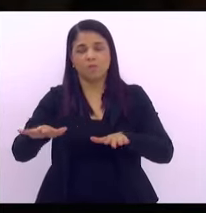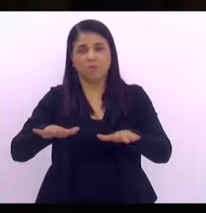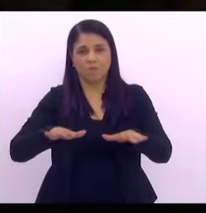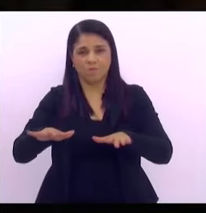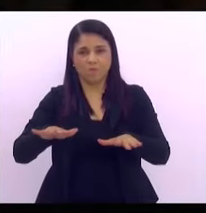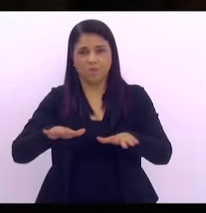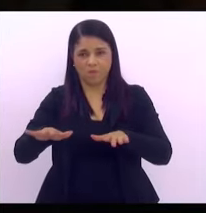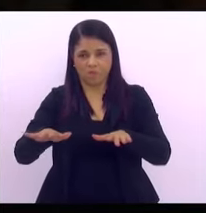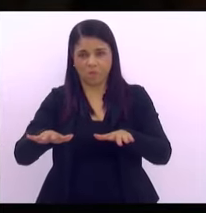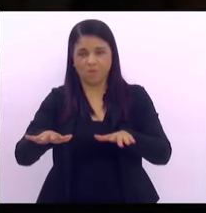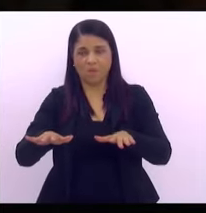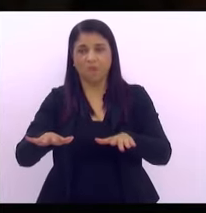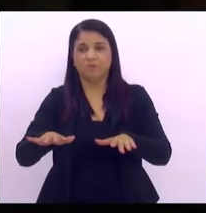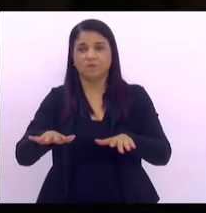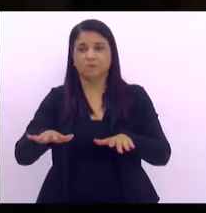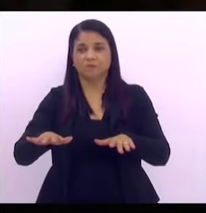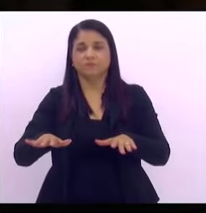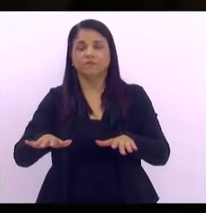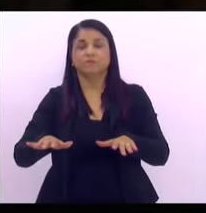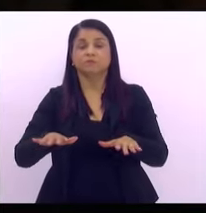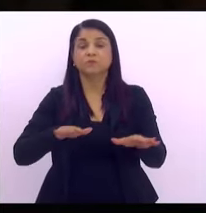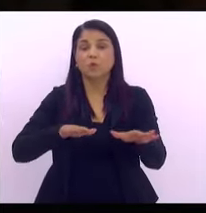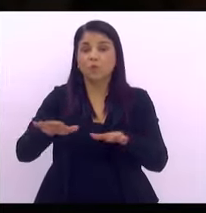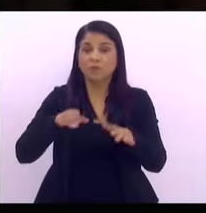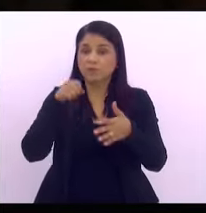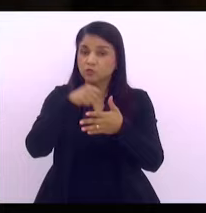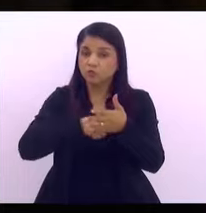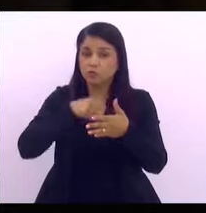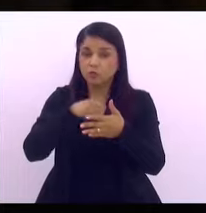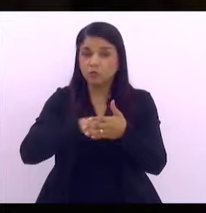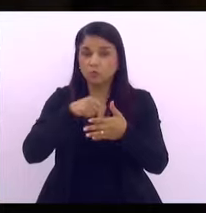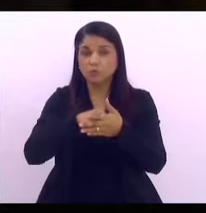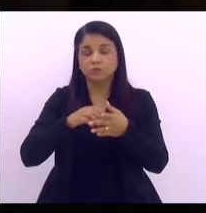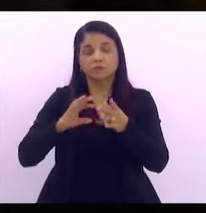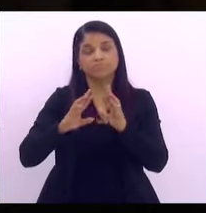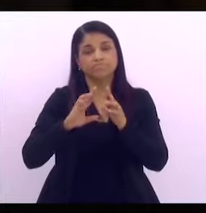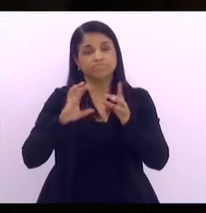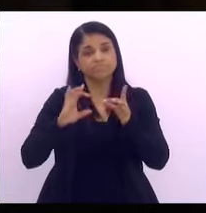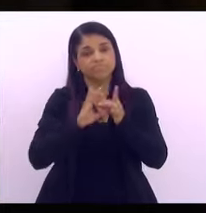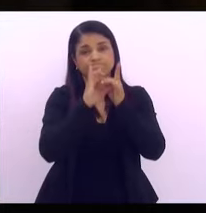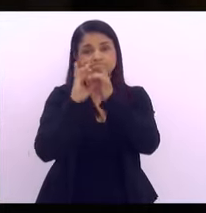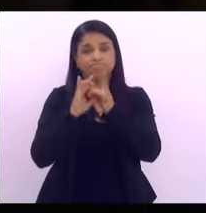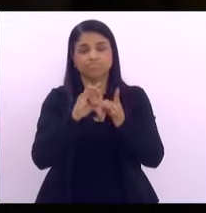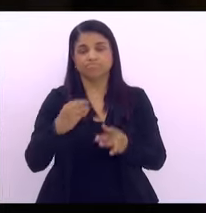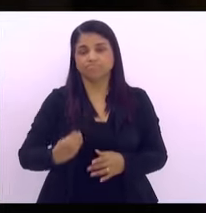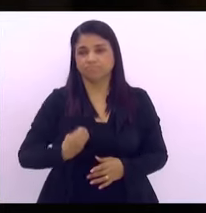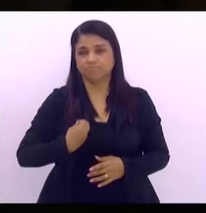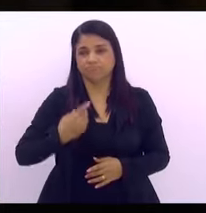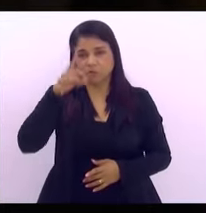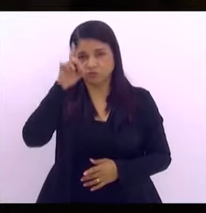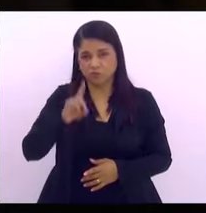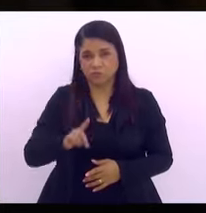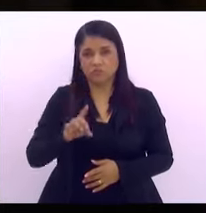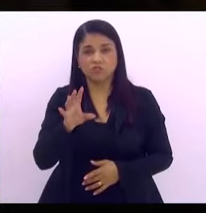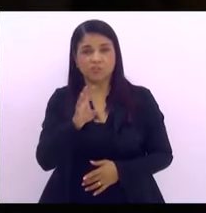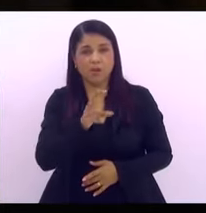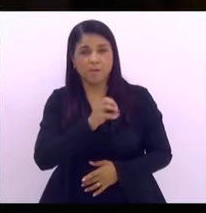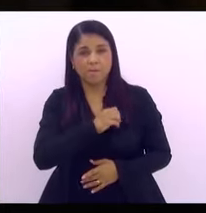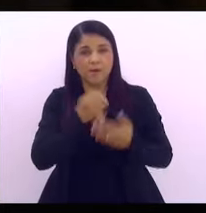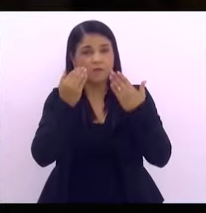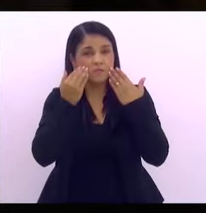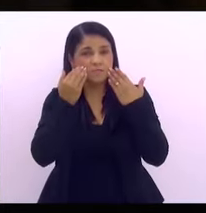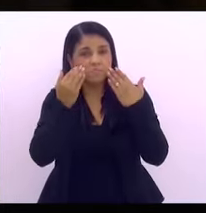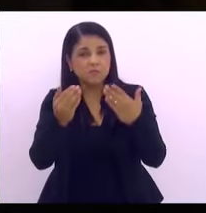da institucionalidade. É um movimento de luta renhida pela vida. E o nosso direito de amar e de expressar a